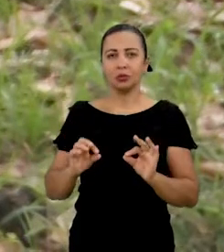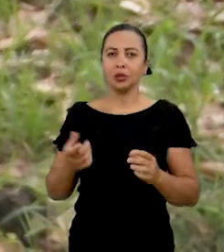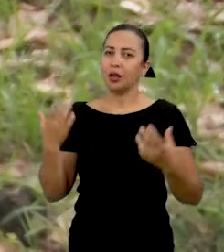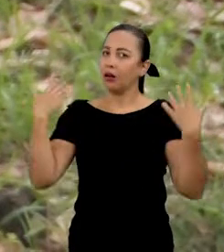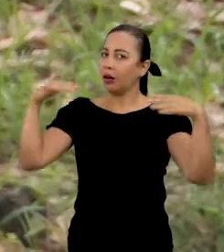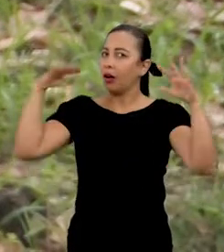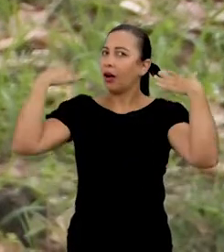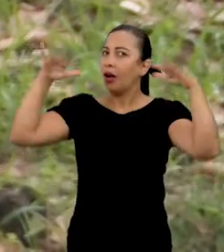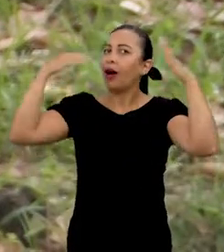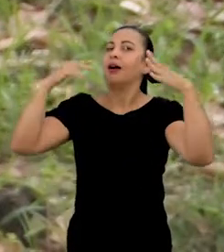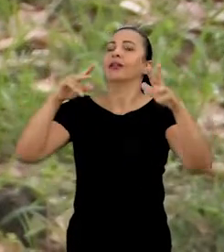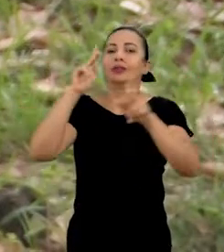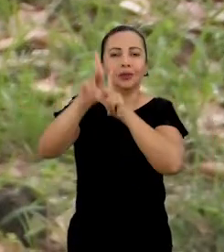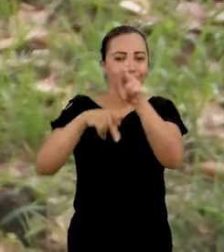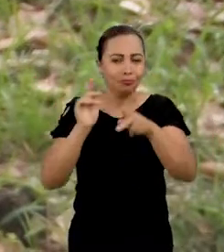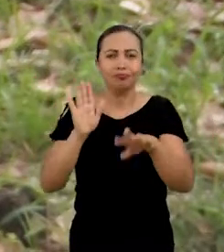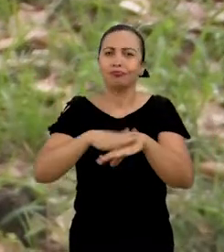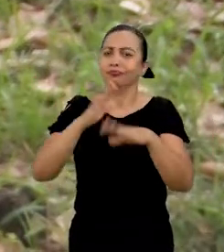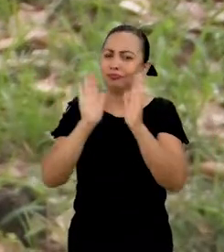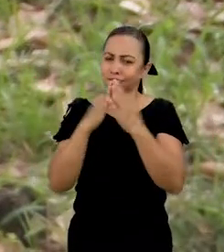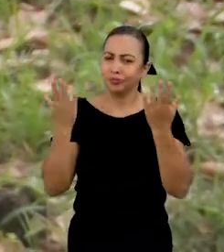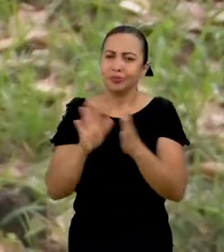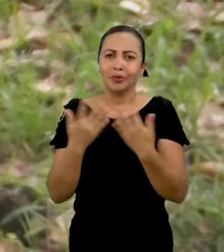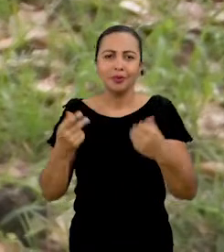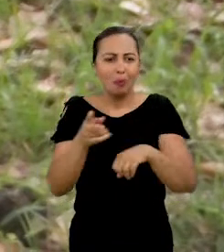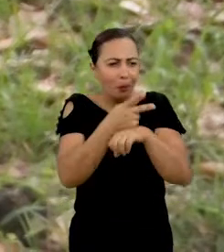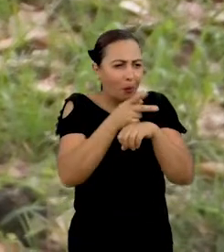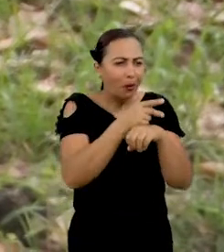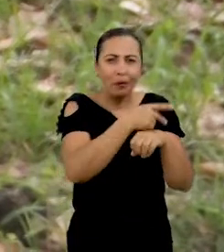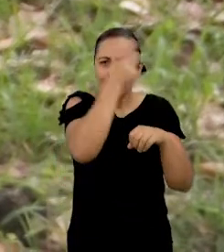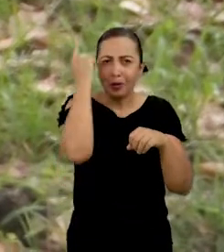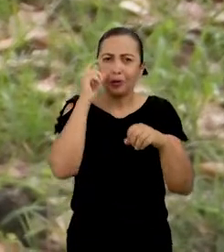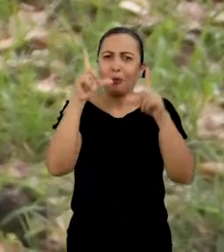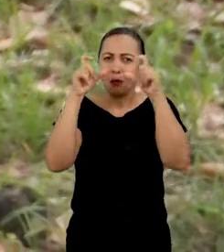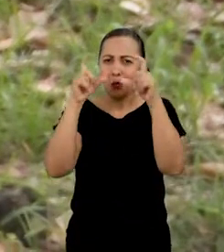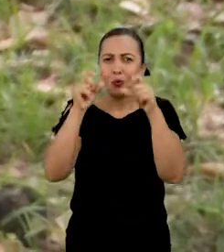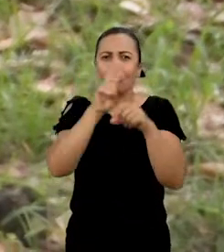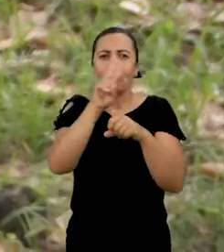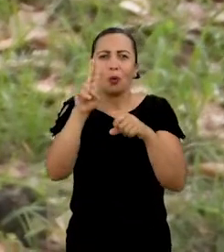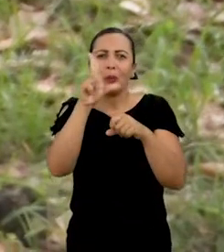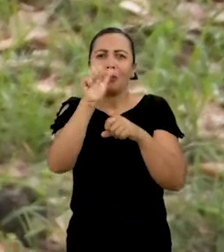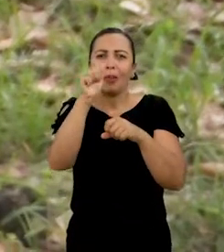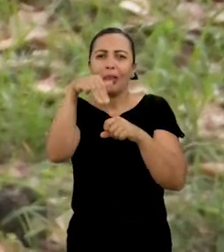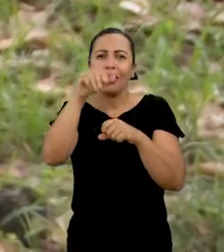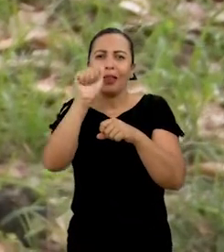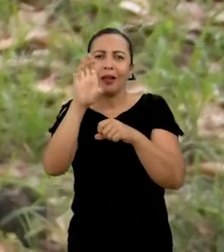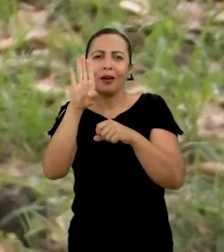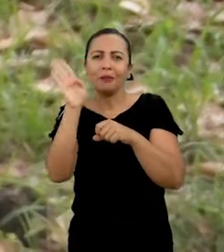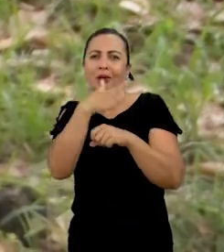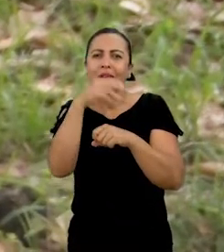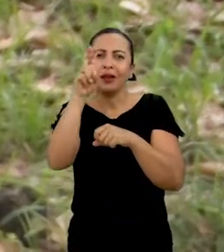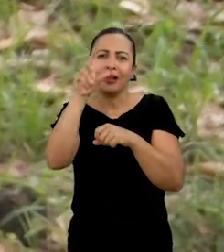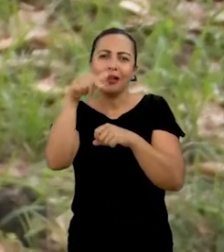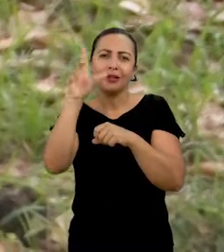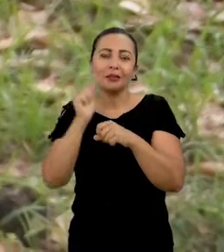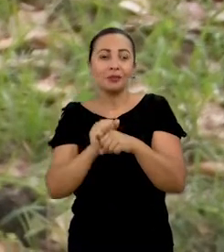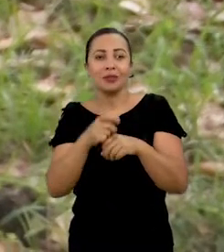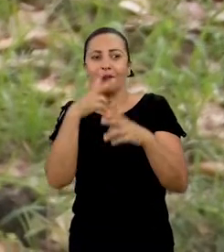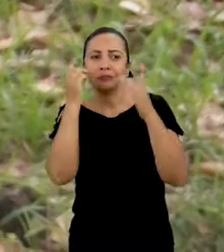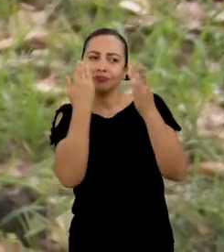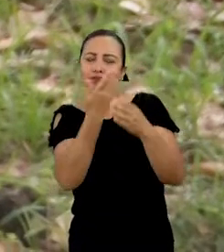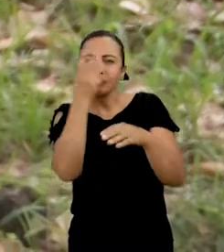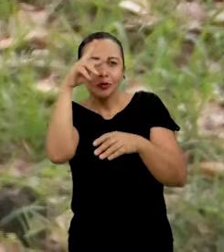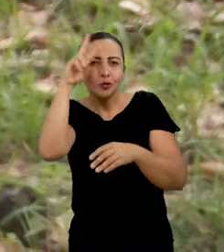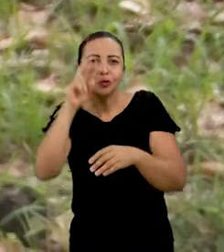Como custava caro, a população mais pobre recorria aos serviços dos fotógrafos lambi-lambi. A história desses profissionais encantou